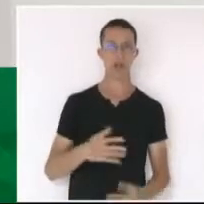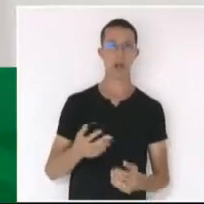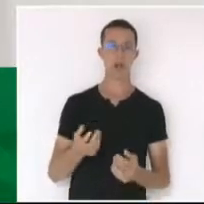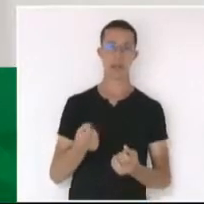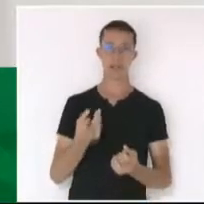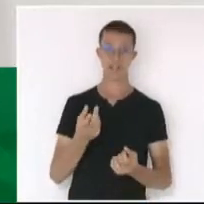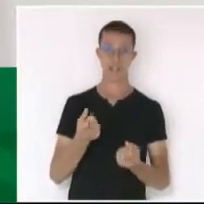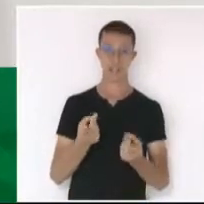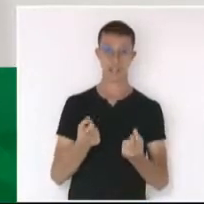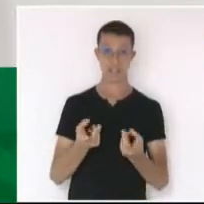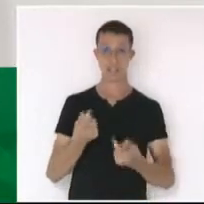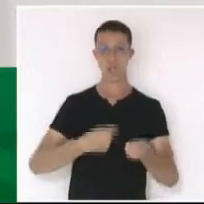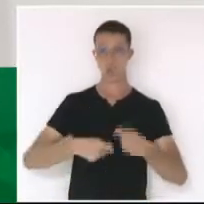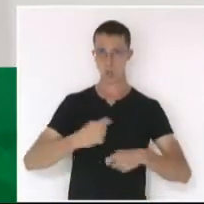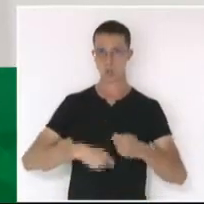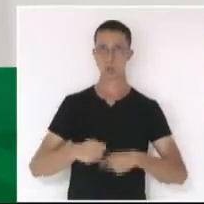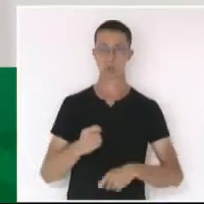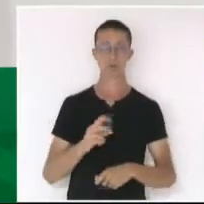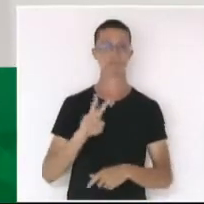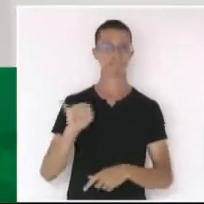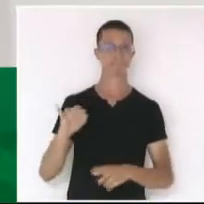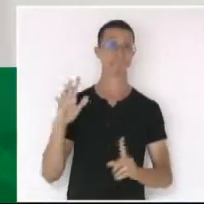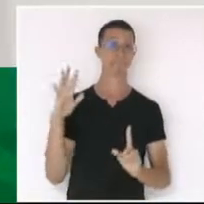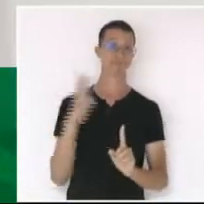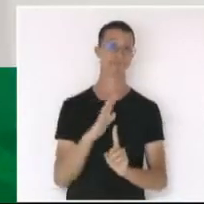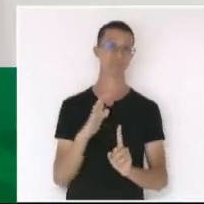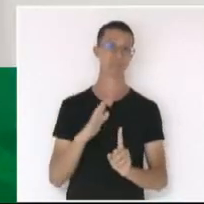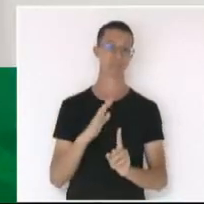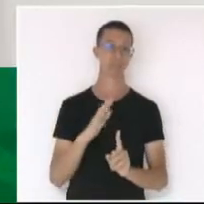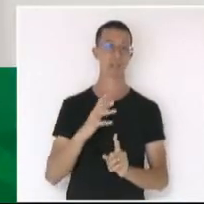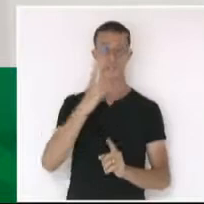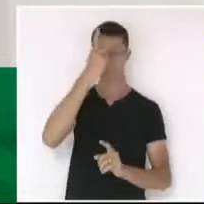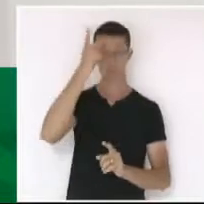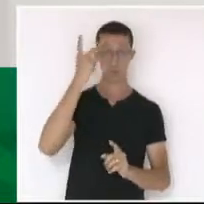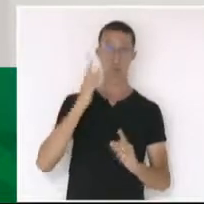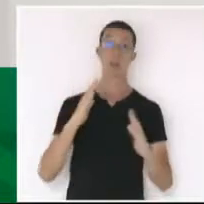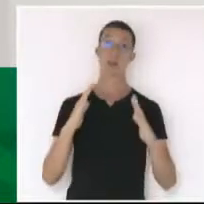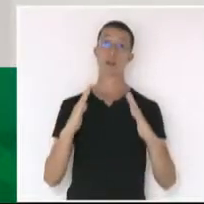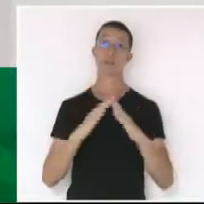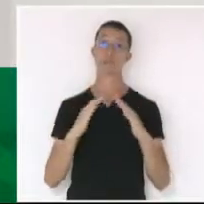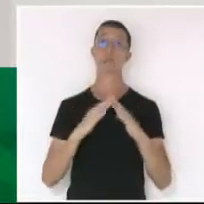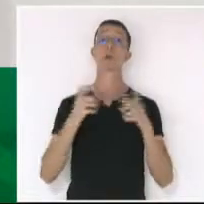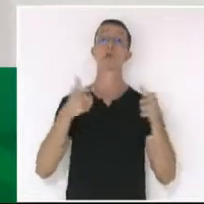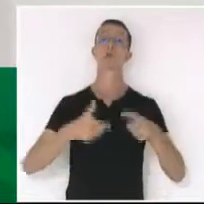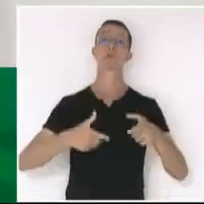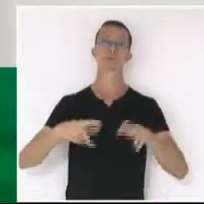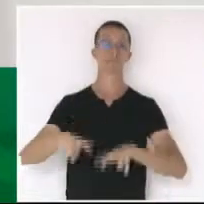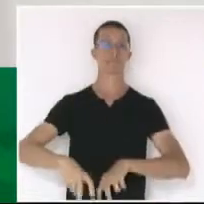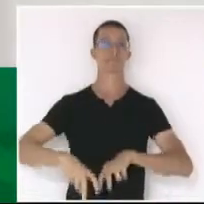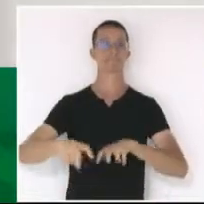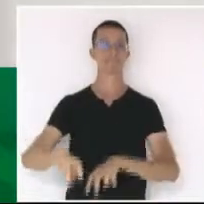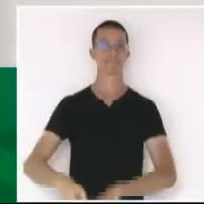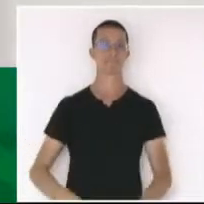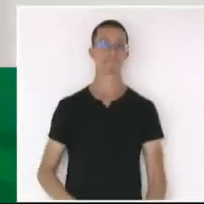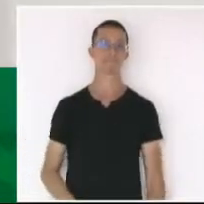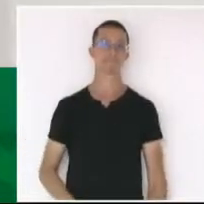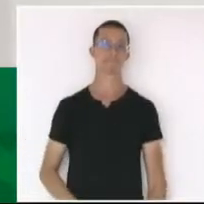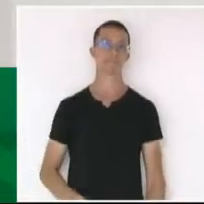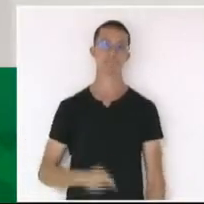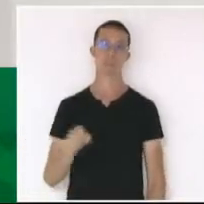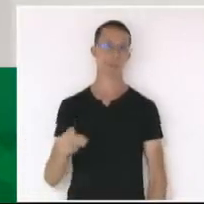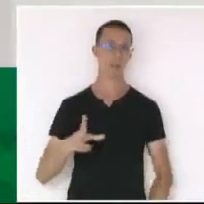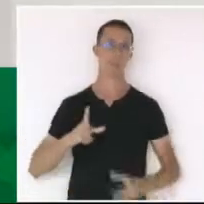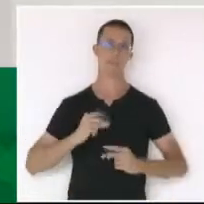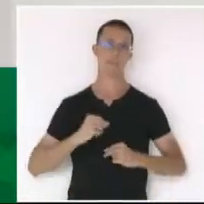vai afetar diretamente o nosso Homem do Campo aquele que está lá na ponta e ele não merece